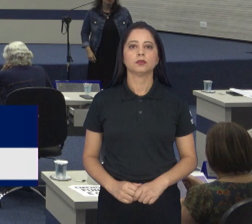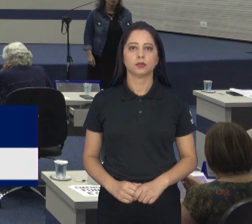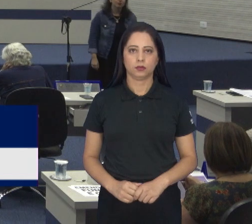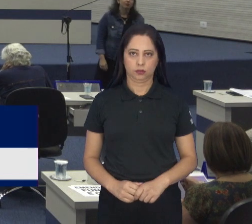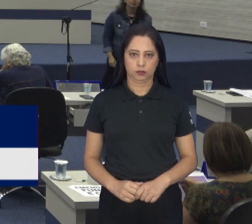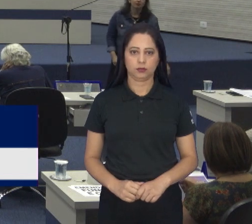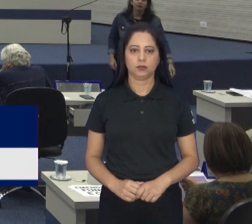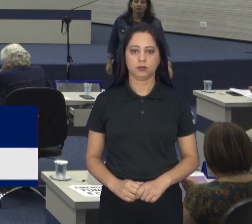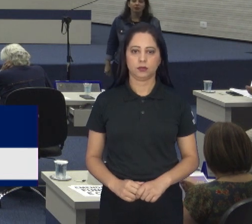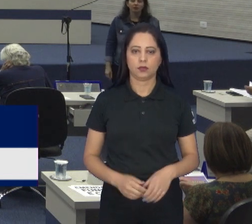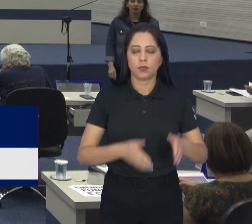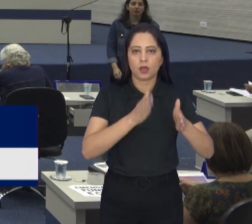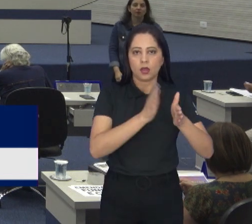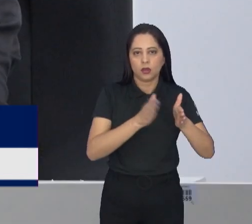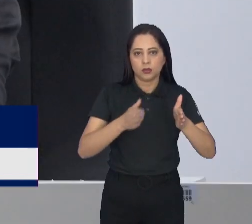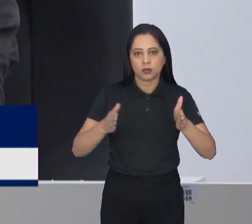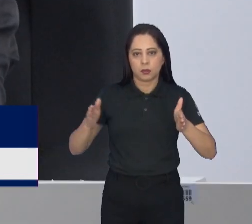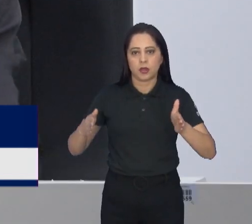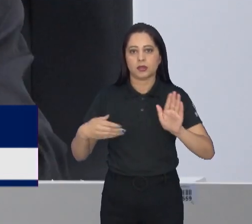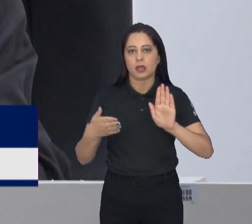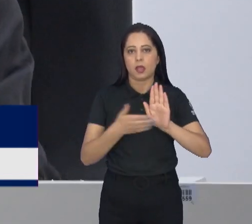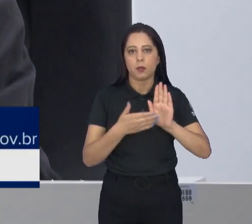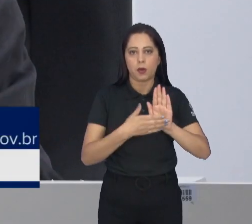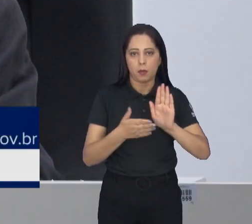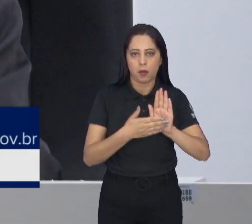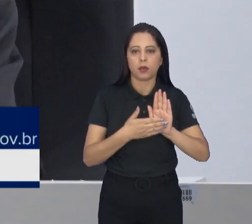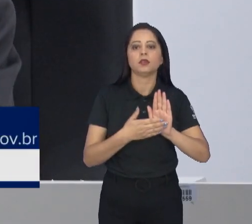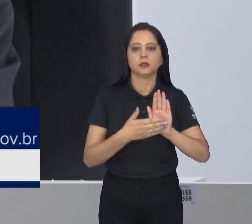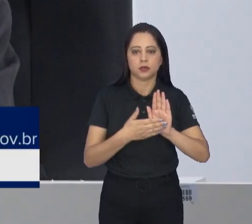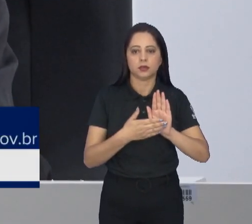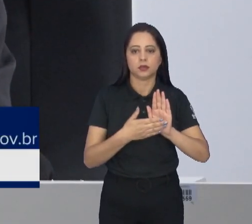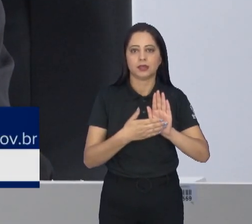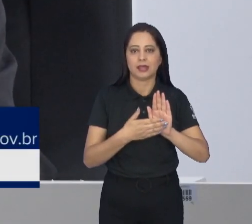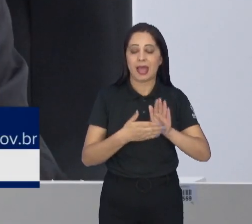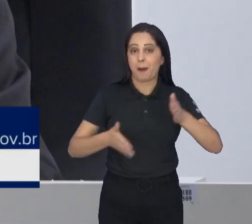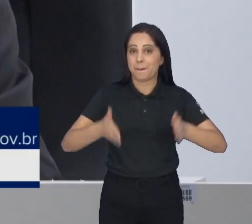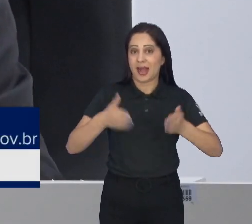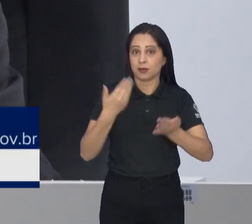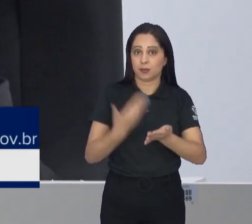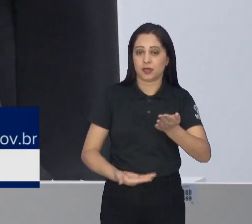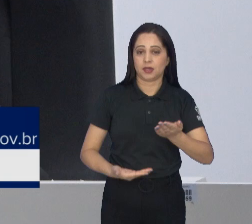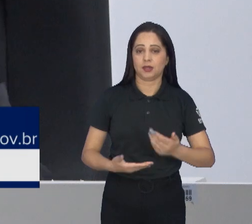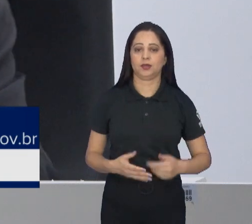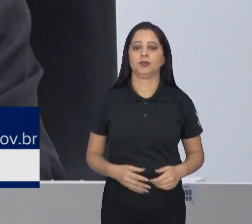Deliberação da tramitação de proposituras protocoladas fora do prazo.